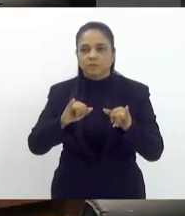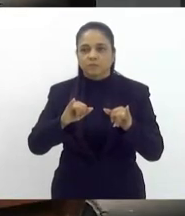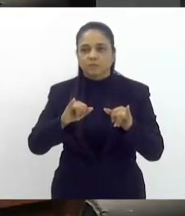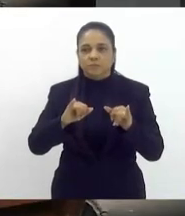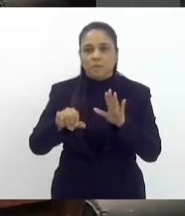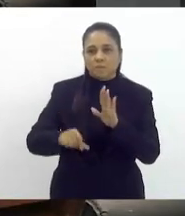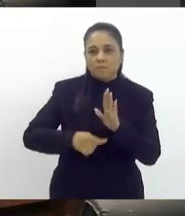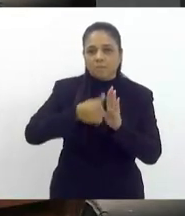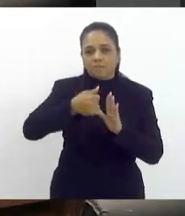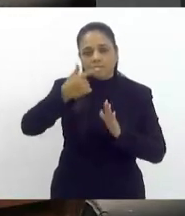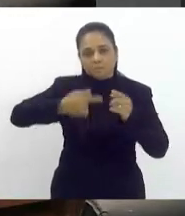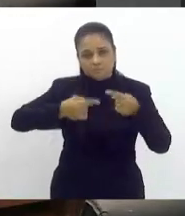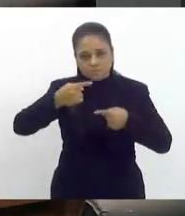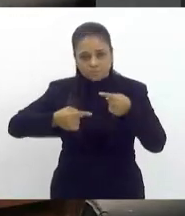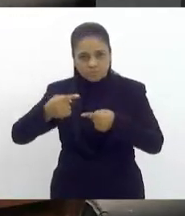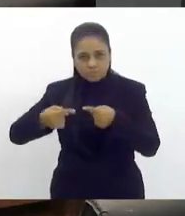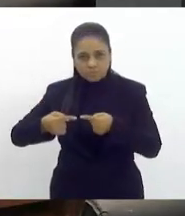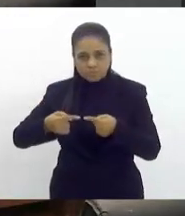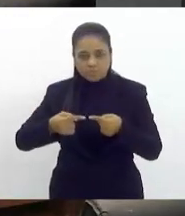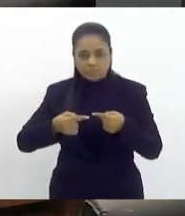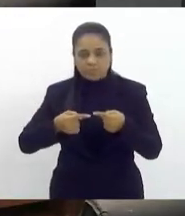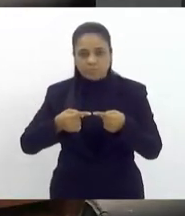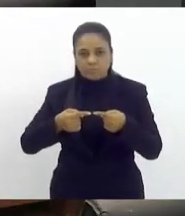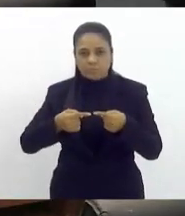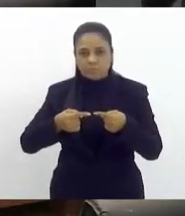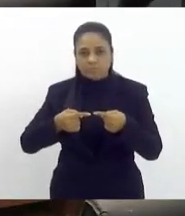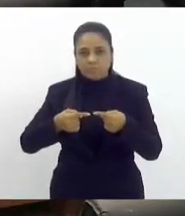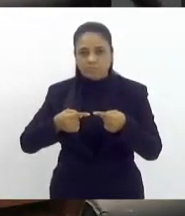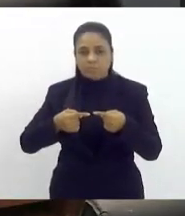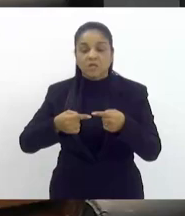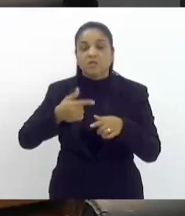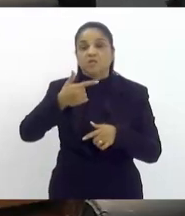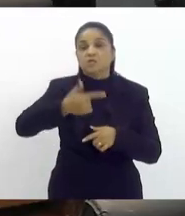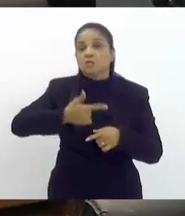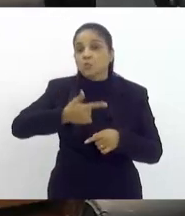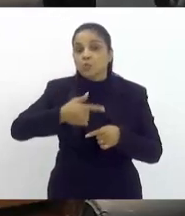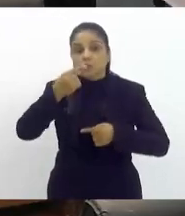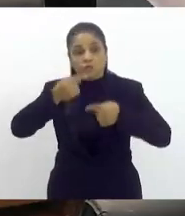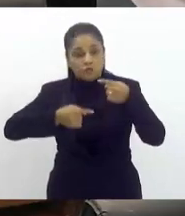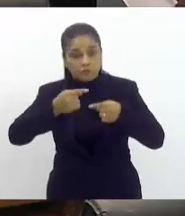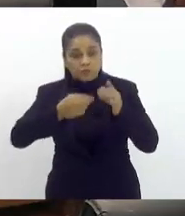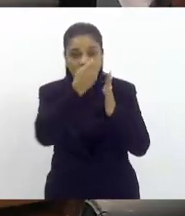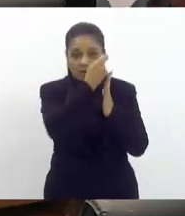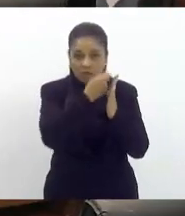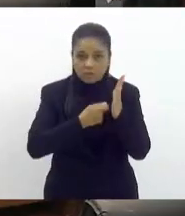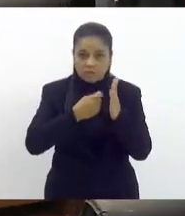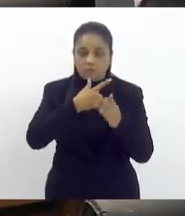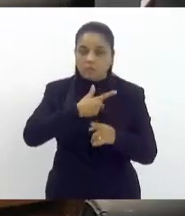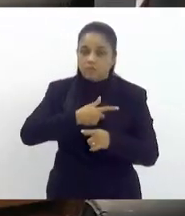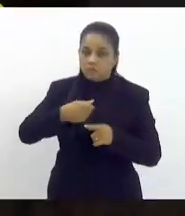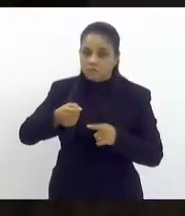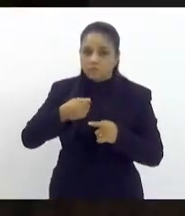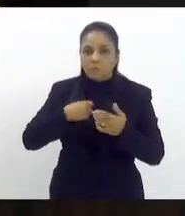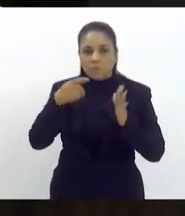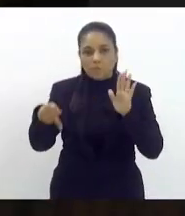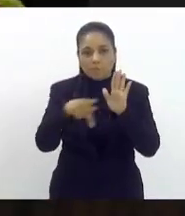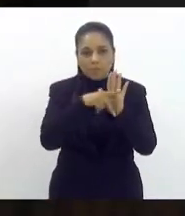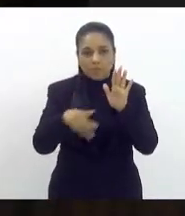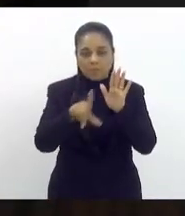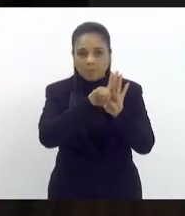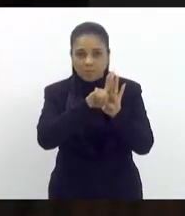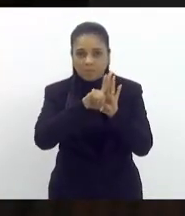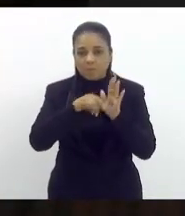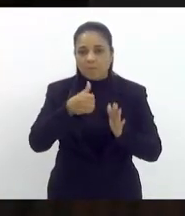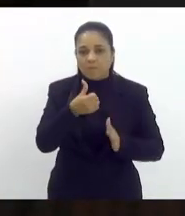em primeira discussão em segunda discussão redação do vencido projeto de lei